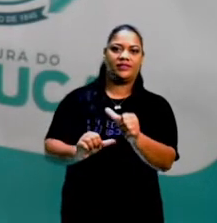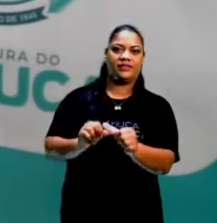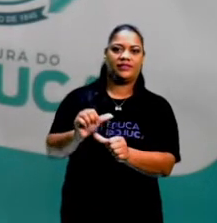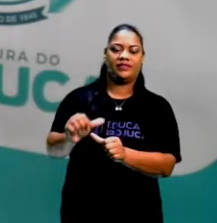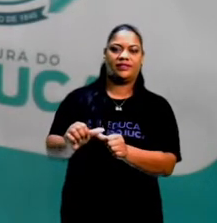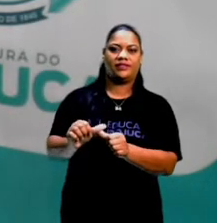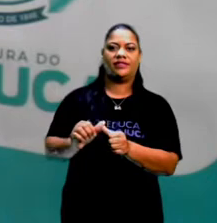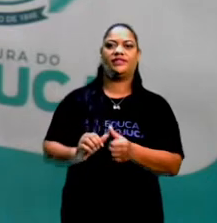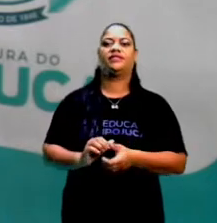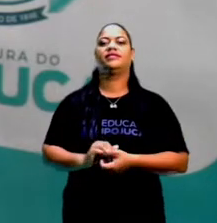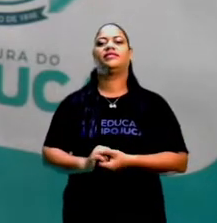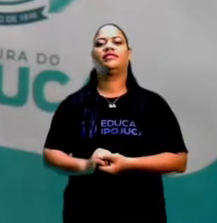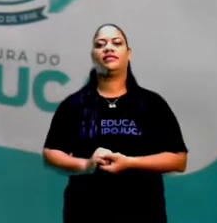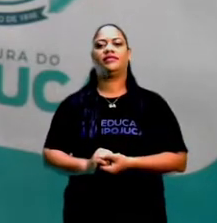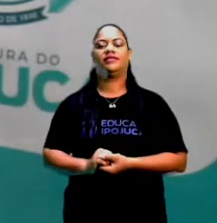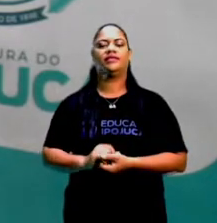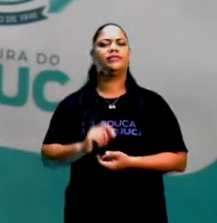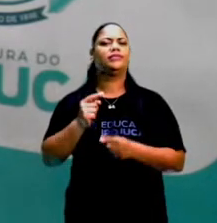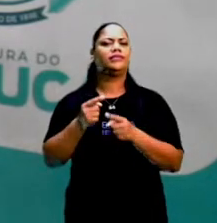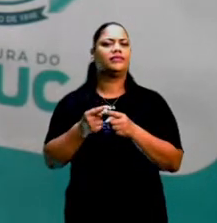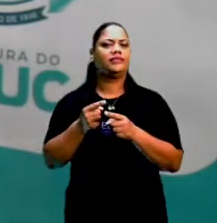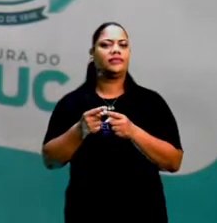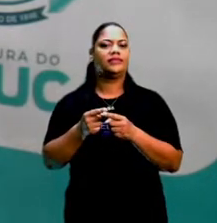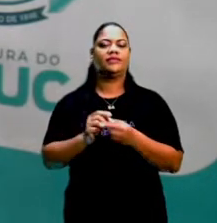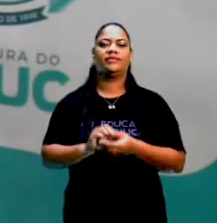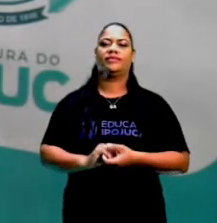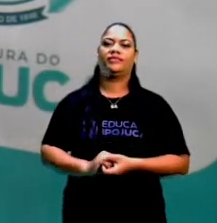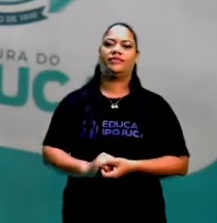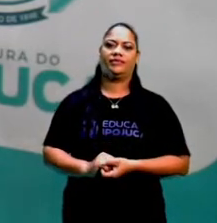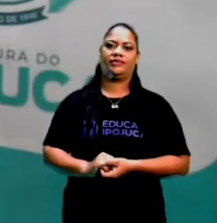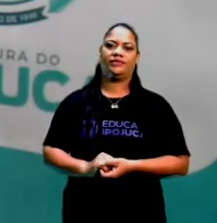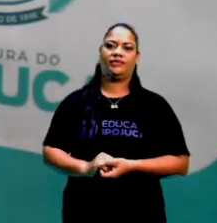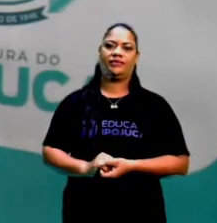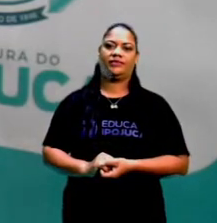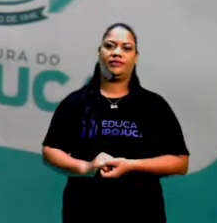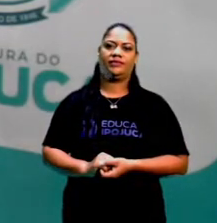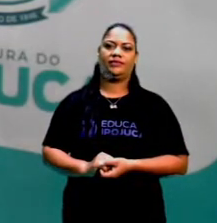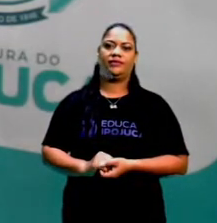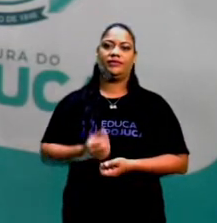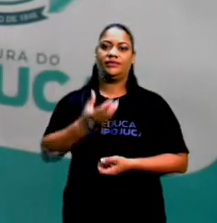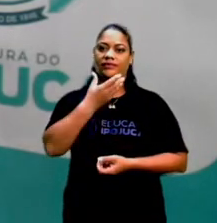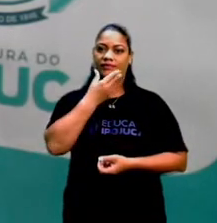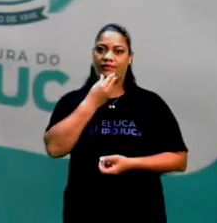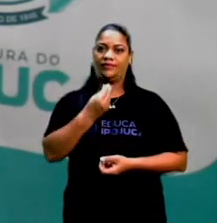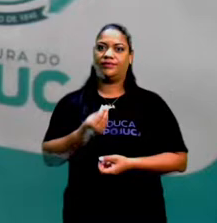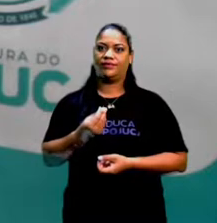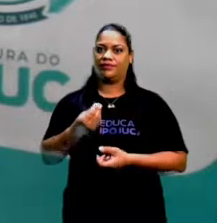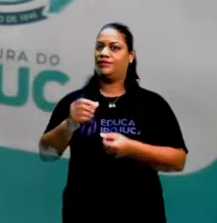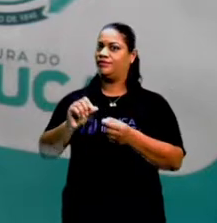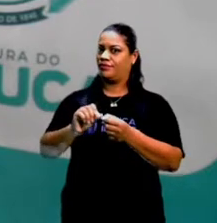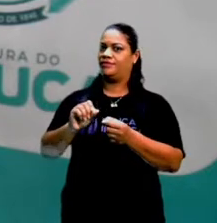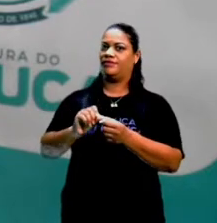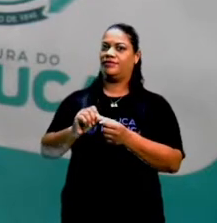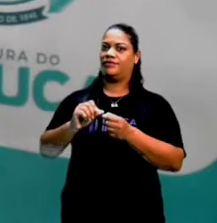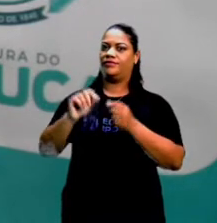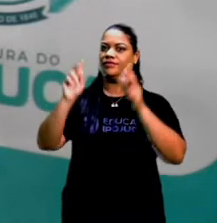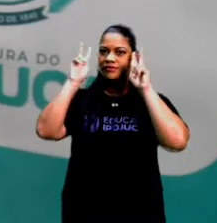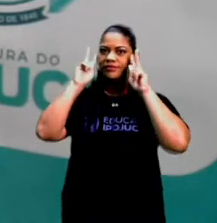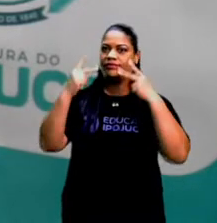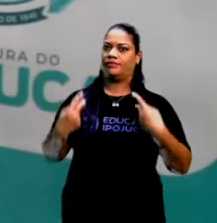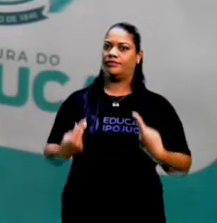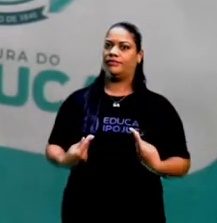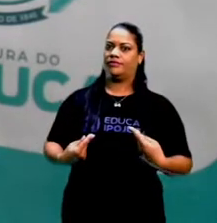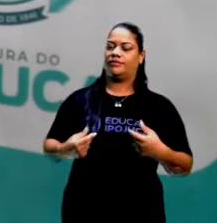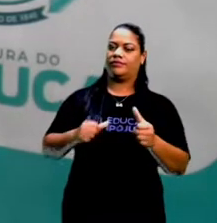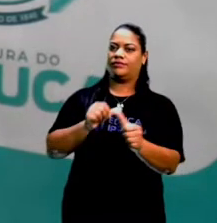modificada. Modificada através de quem? Através das ações dos seres humanos. Então, são